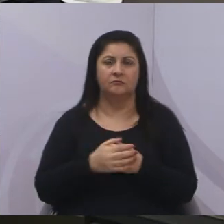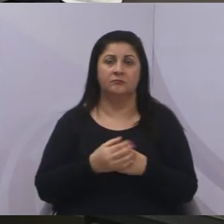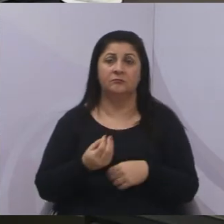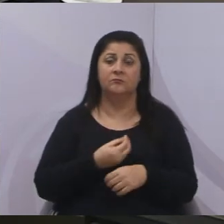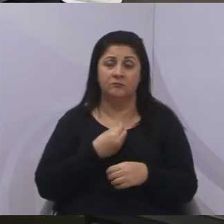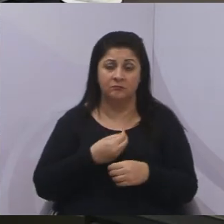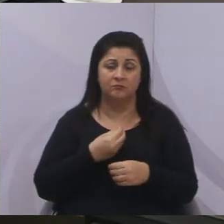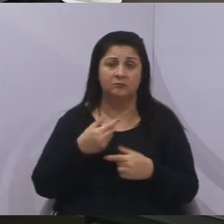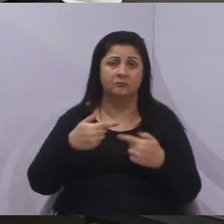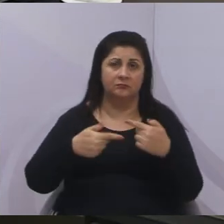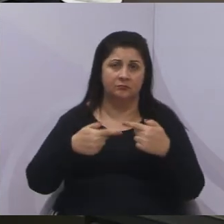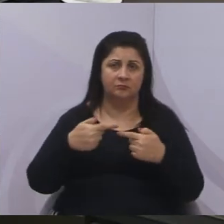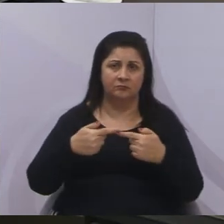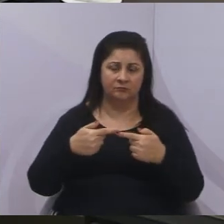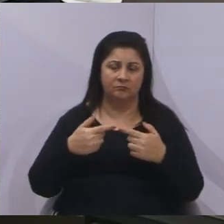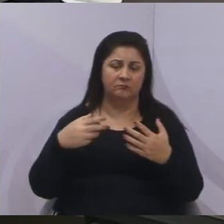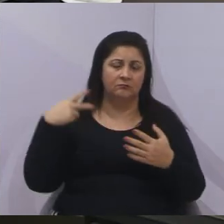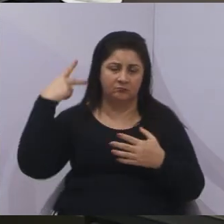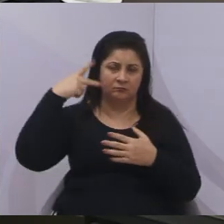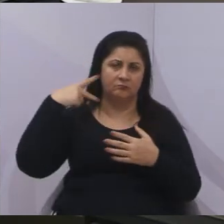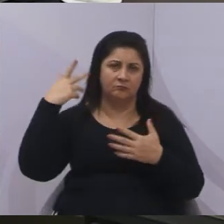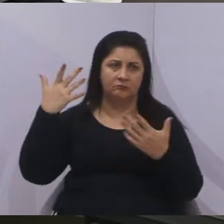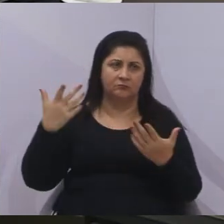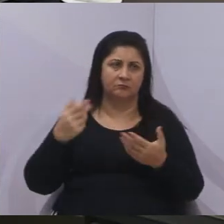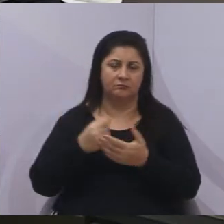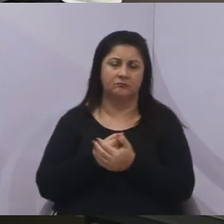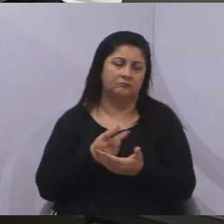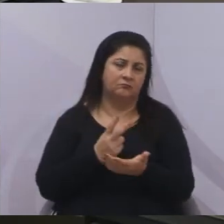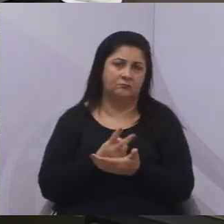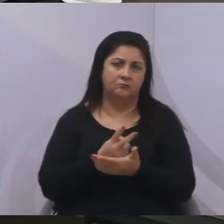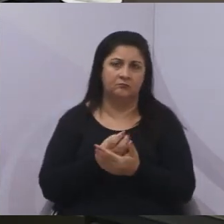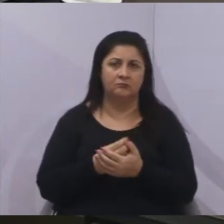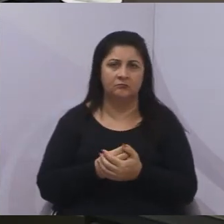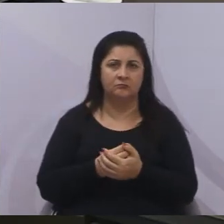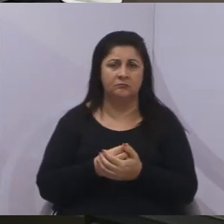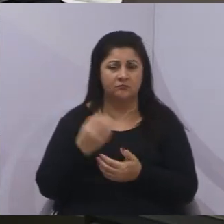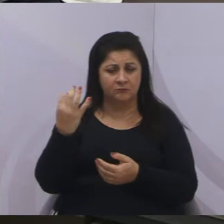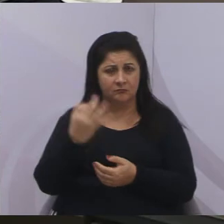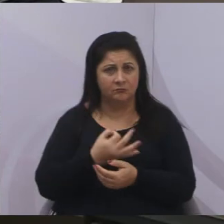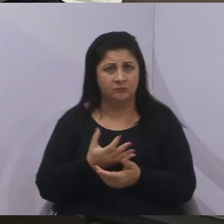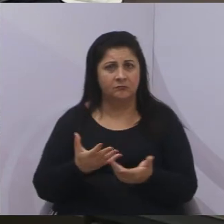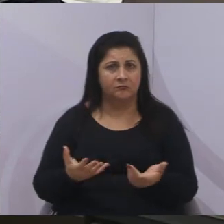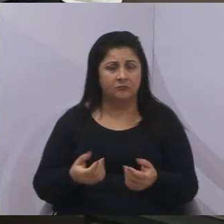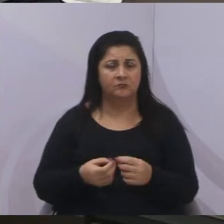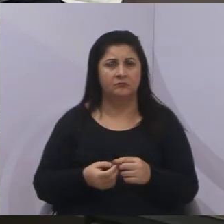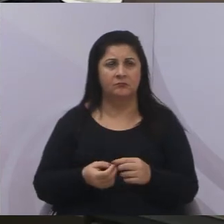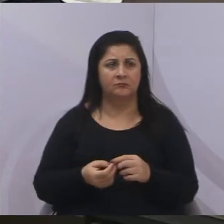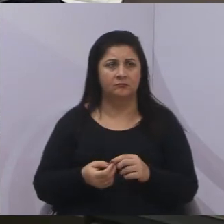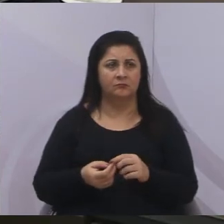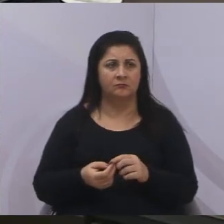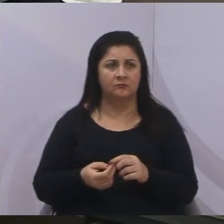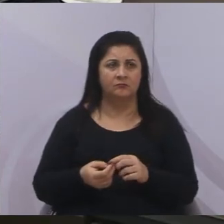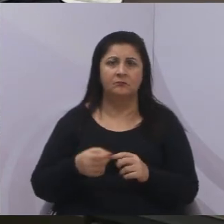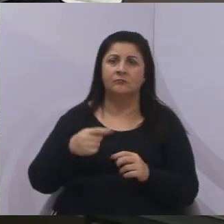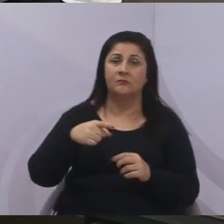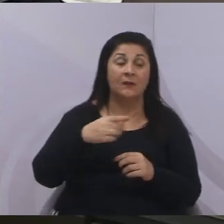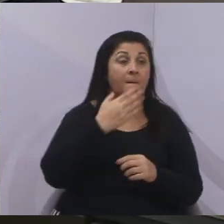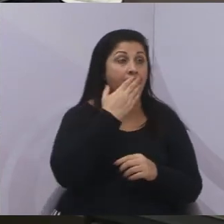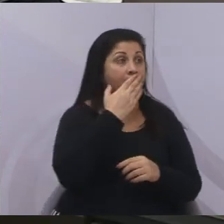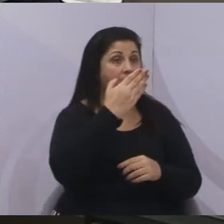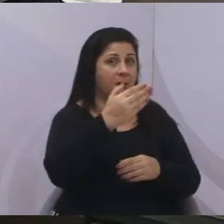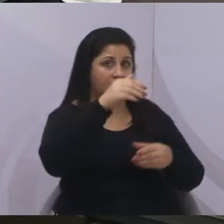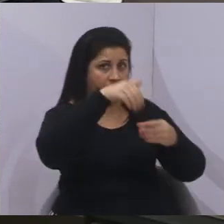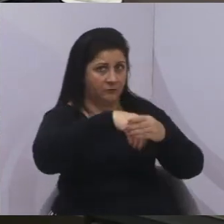ambiente político, eu digo nós, vereadores, constantemente, nada mais justo de que sairmos para pedir voto,